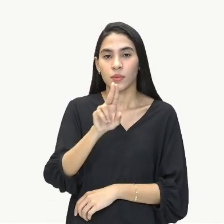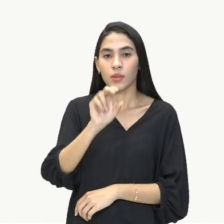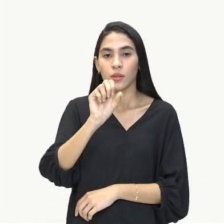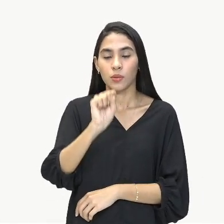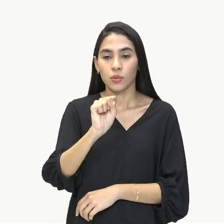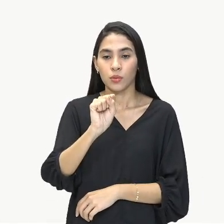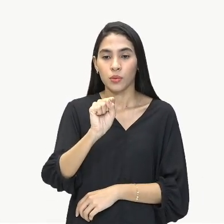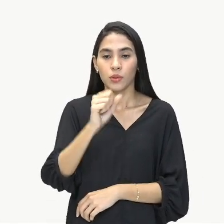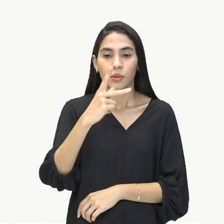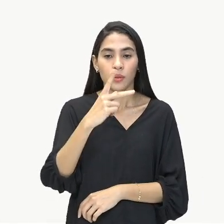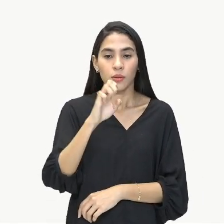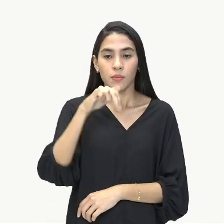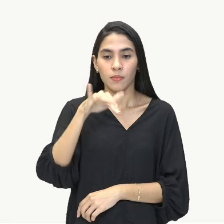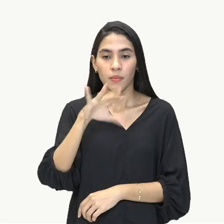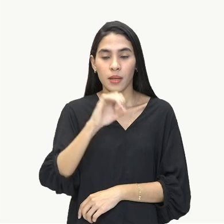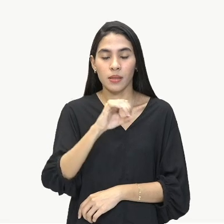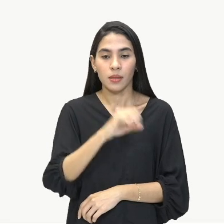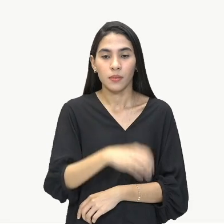suspensão, ok?